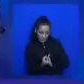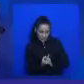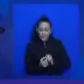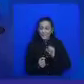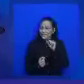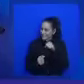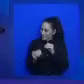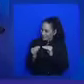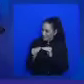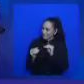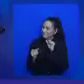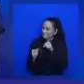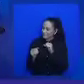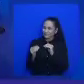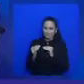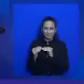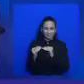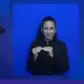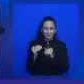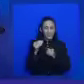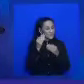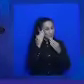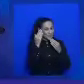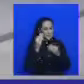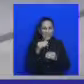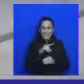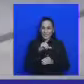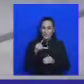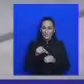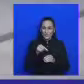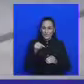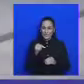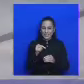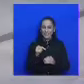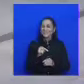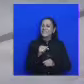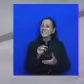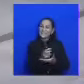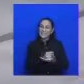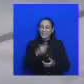favor? Sim, confirmo. Sim, confirmo. Muito obrigada. Esse foi